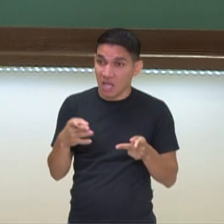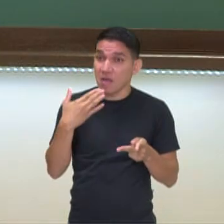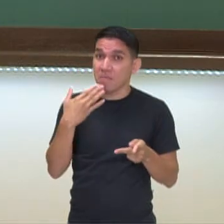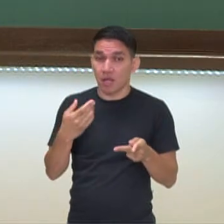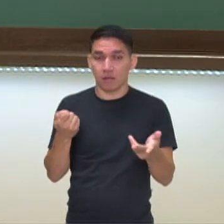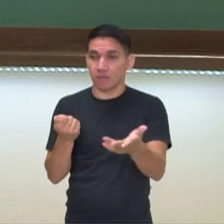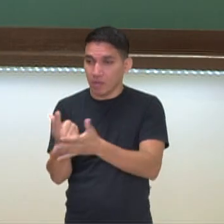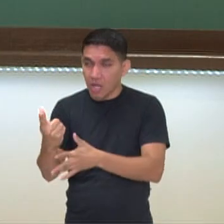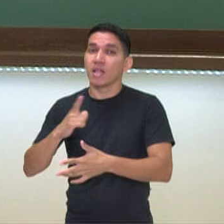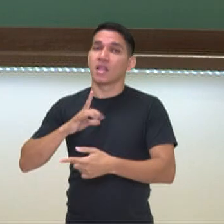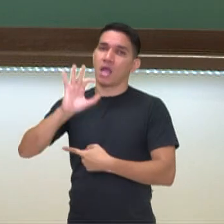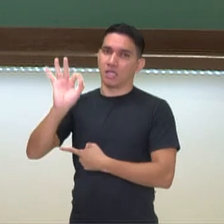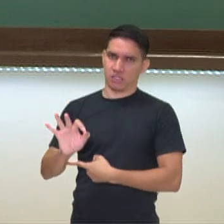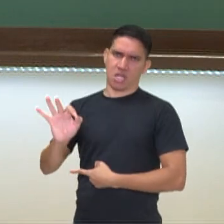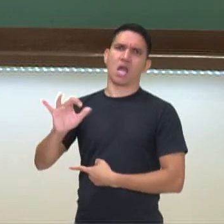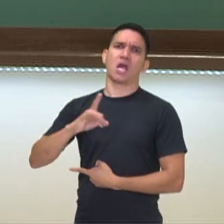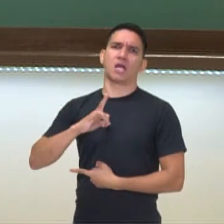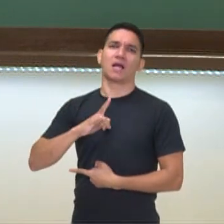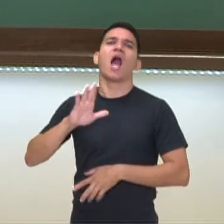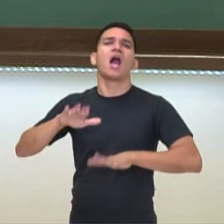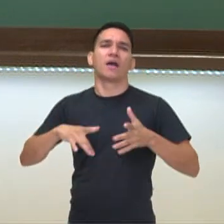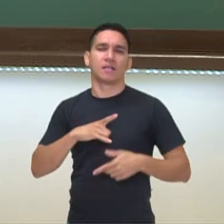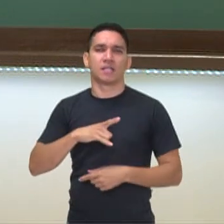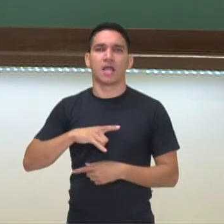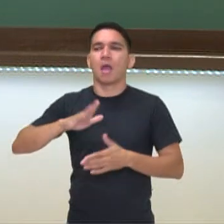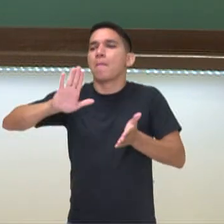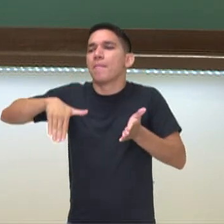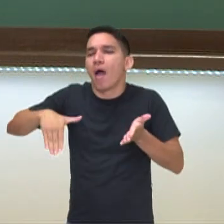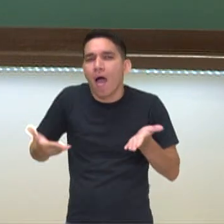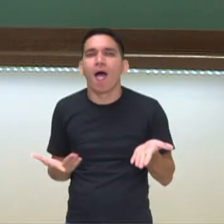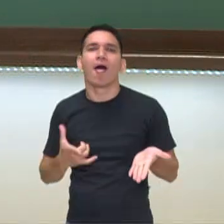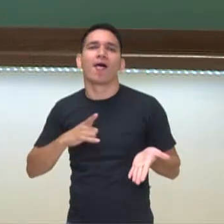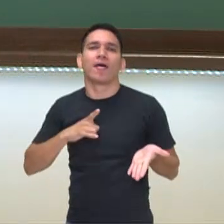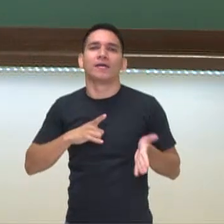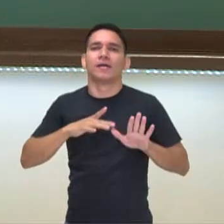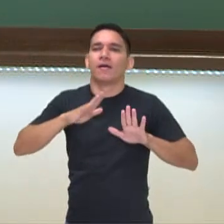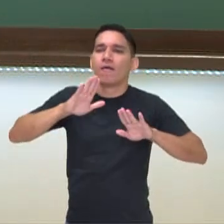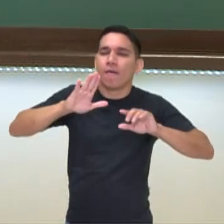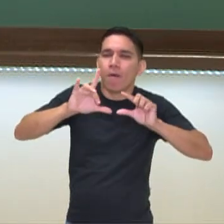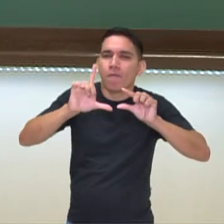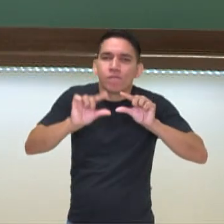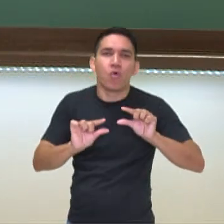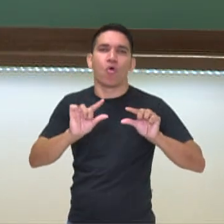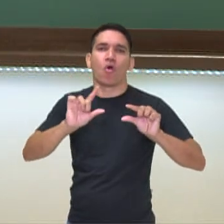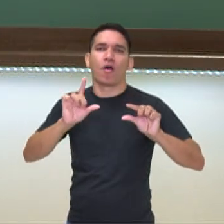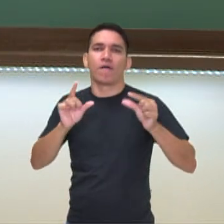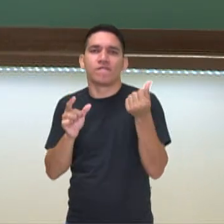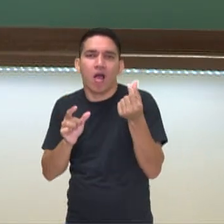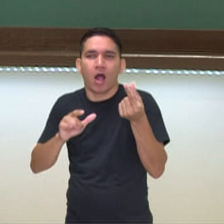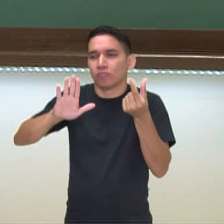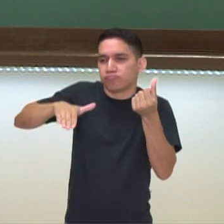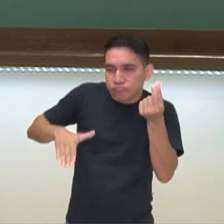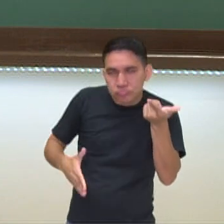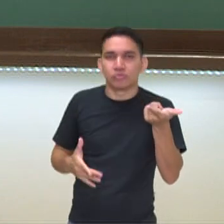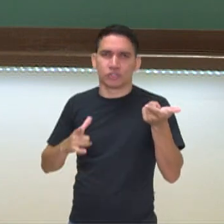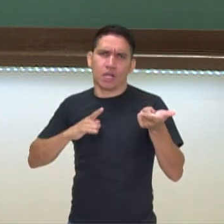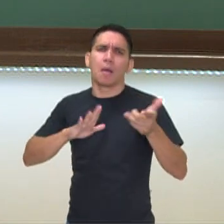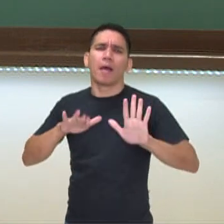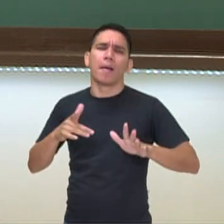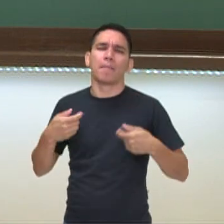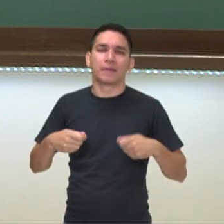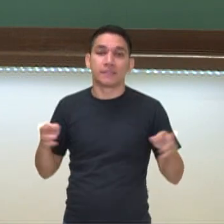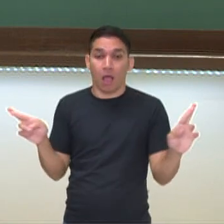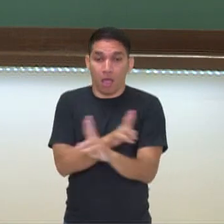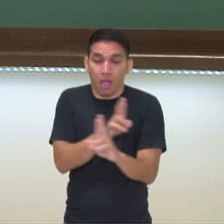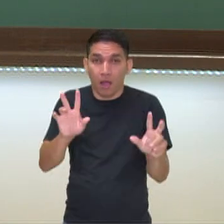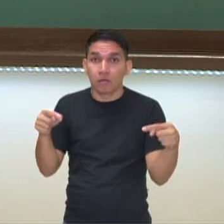entrega. Na verdade, não sei que tem uma promoção, né, que a taxa está gratuita em tal dia, mas tem sim, né, que ter essa